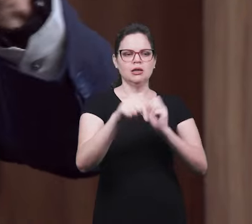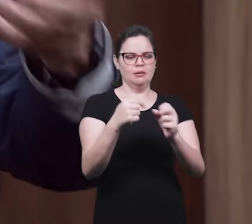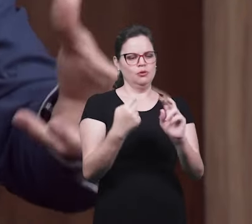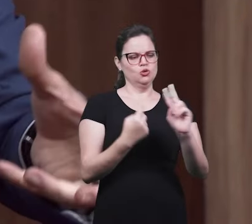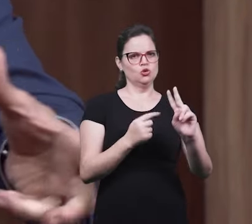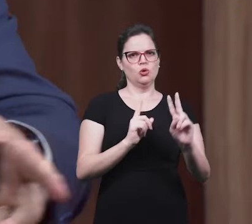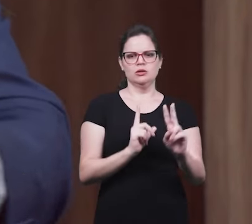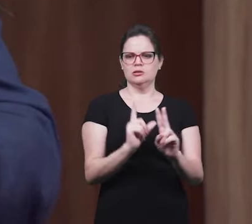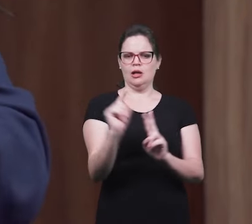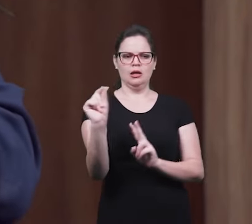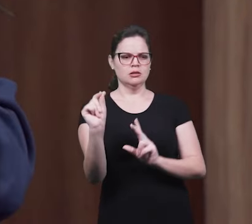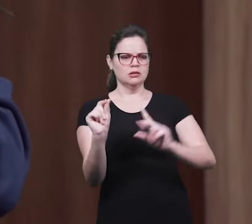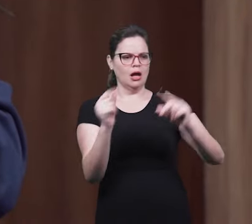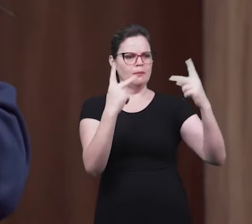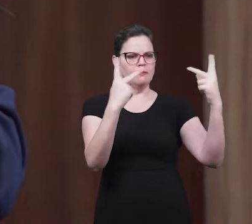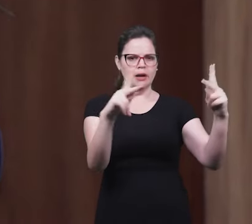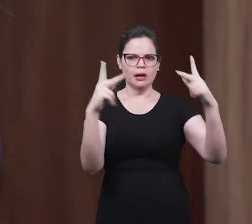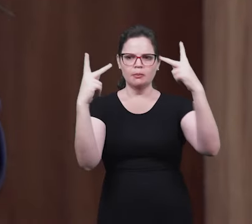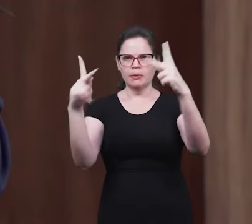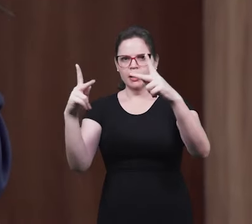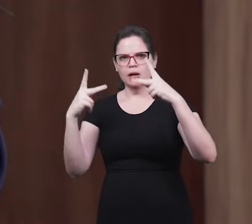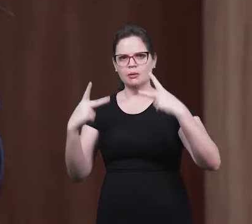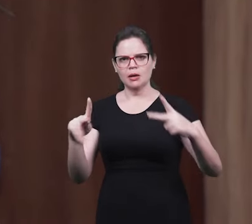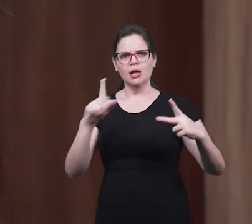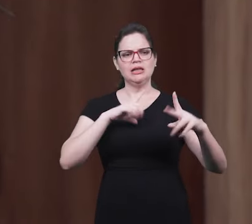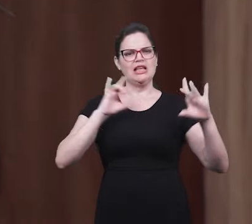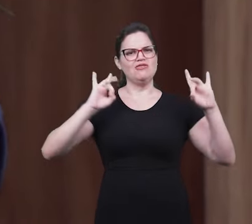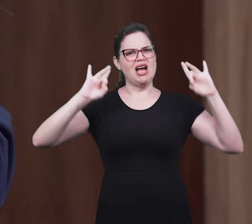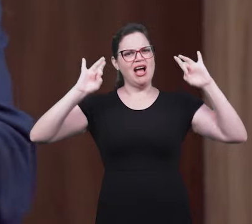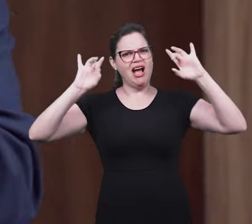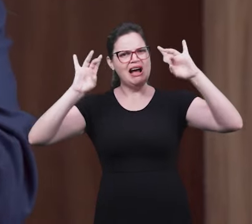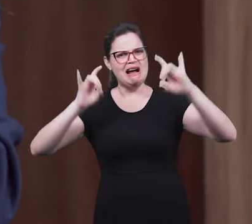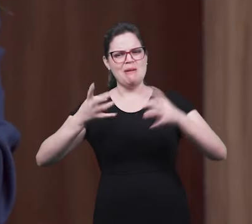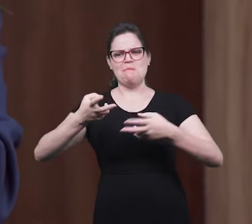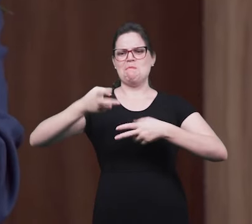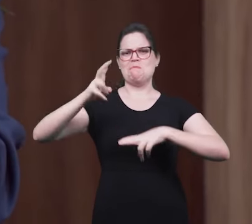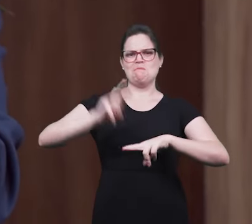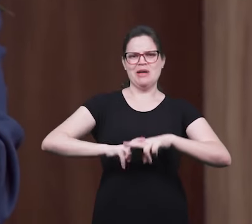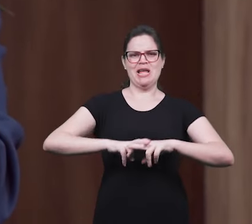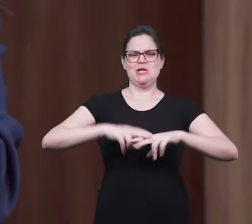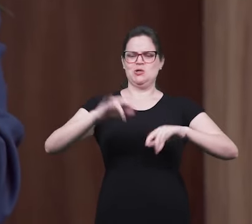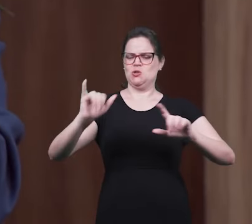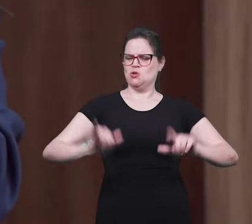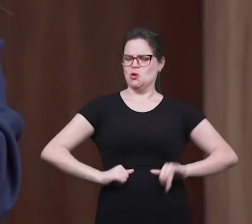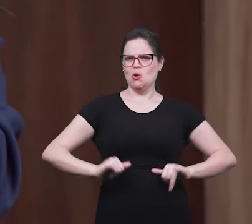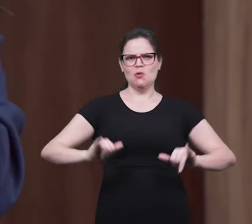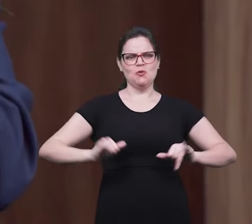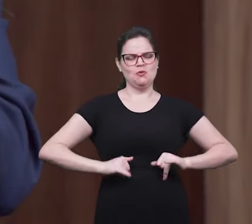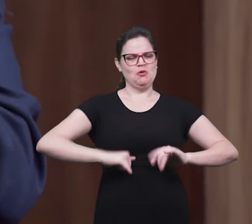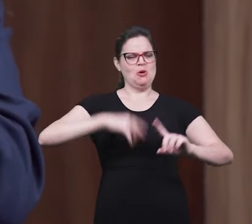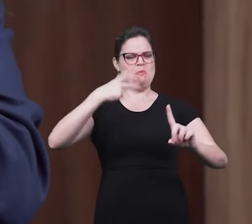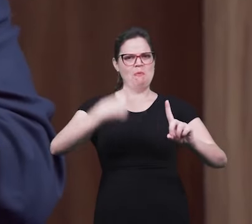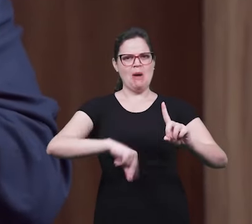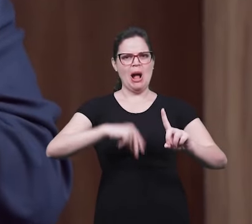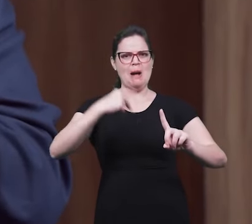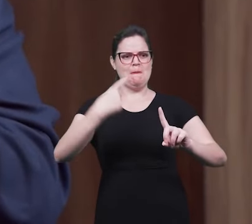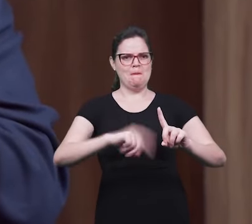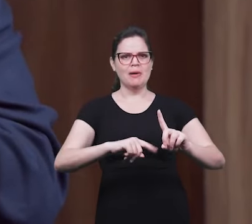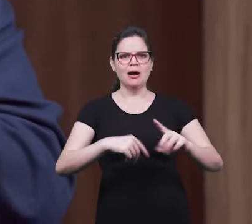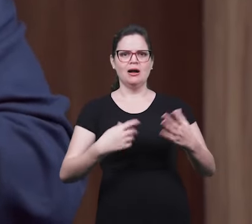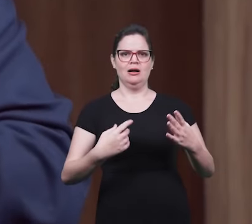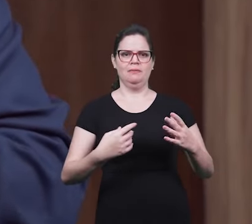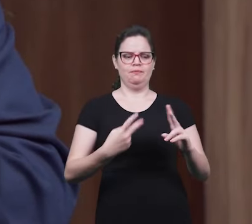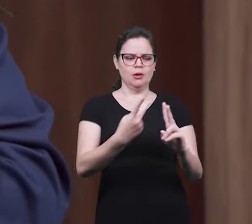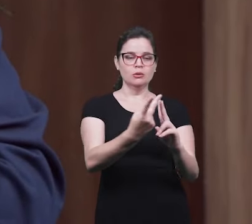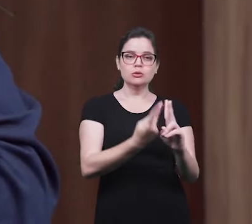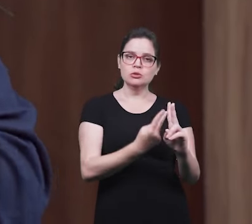e ameaça e prisão e tudo aquilo, ou seja, trazendo para nós hoje a bênção. Nós queremos a